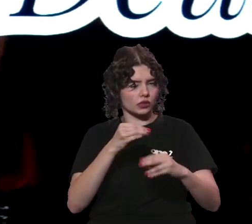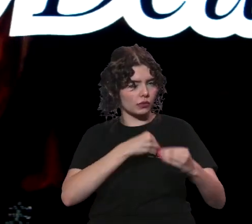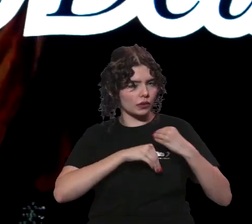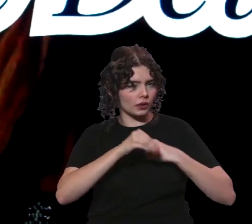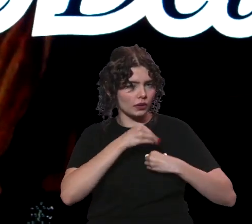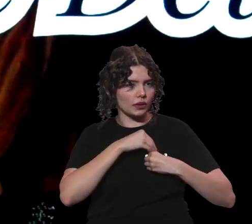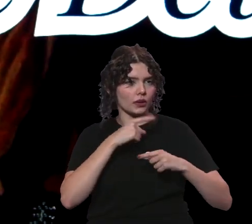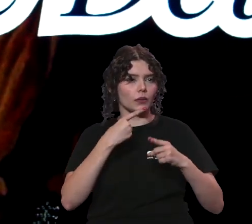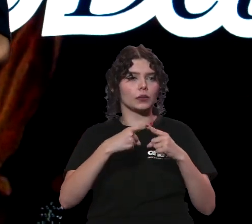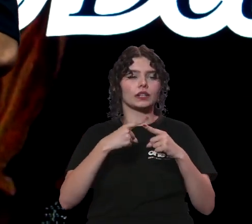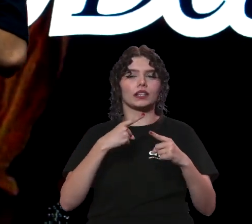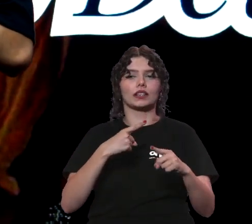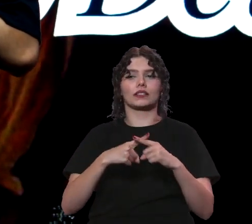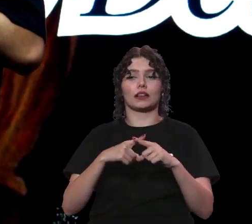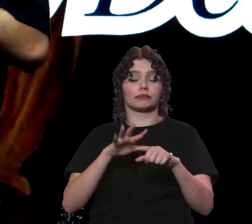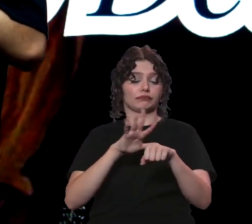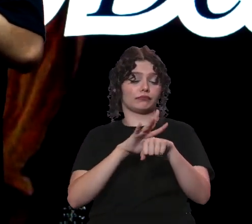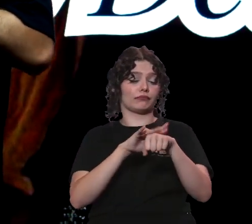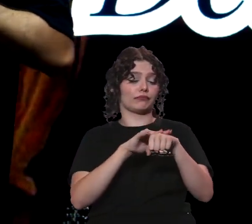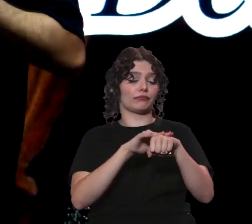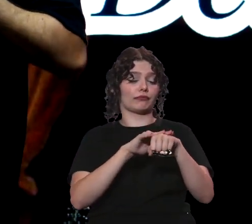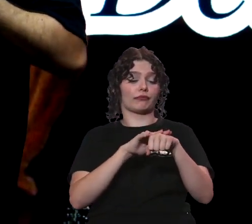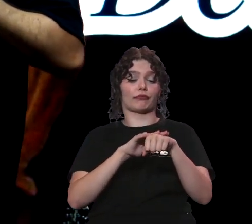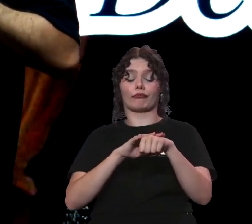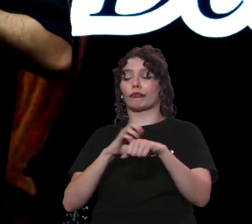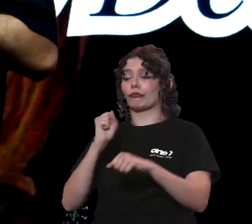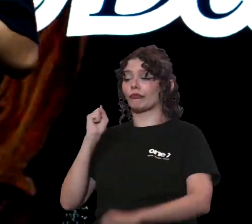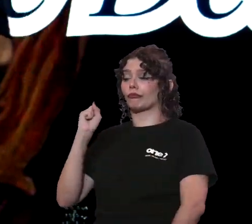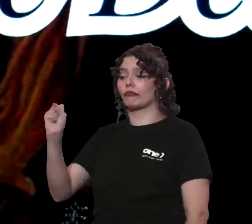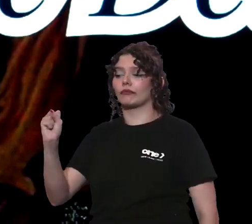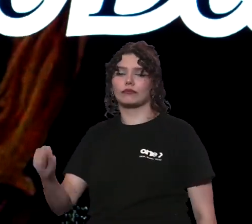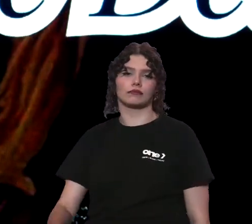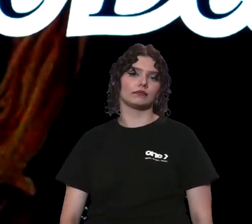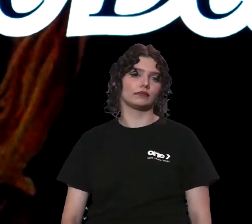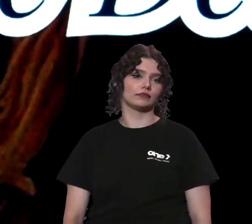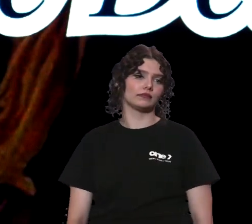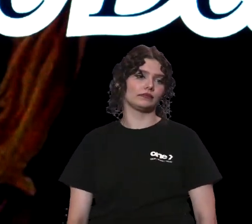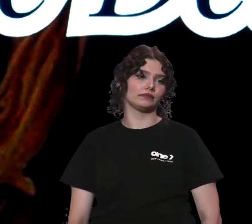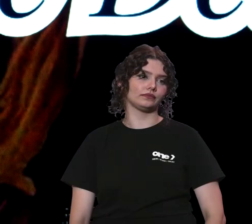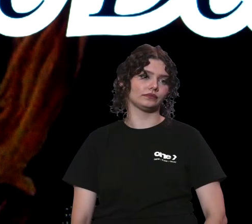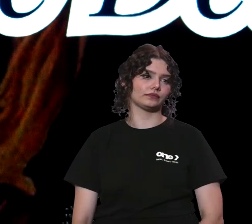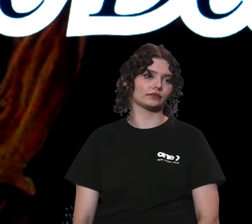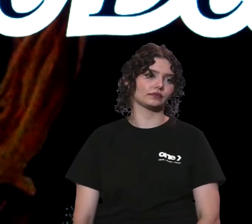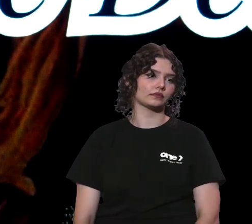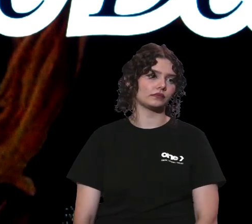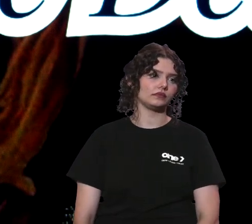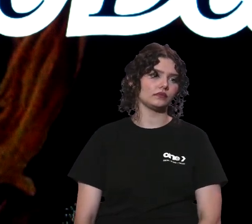ferido, fere. Quem é machucado, machuca.